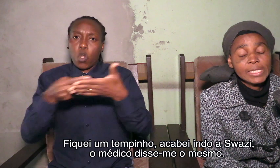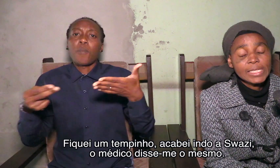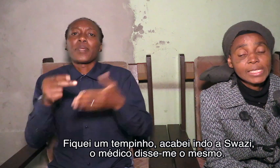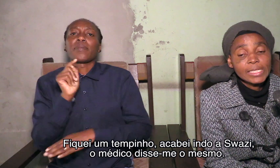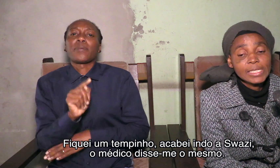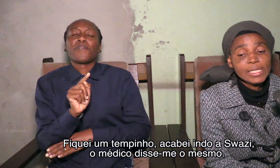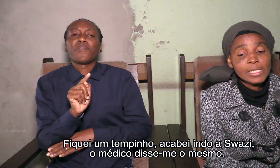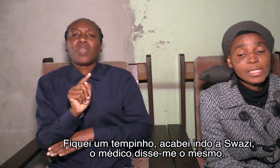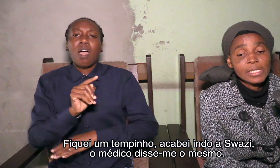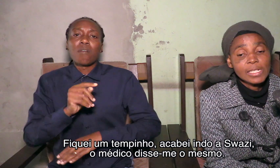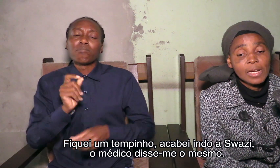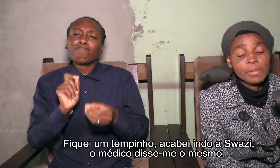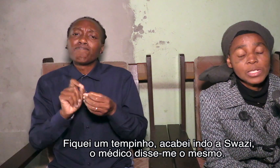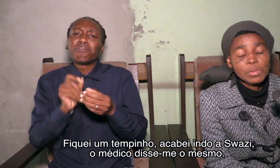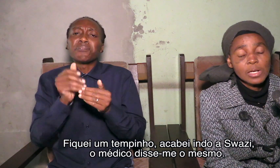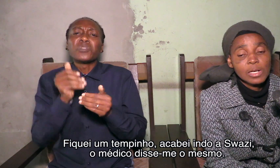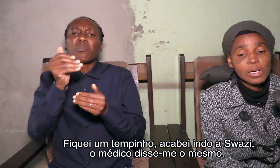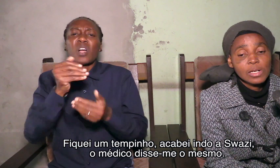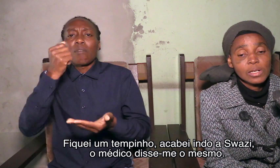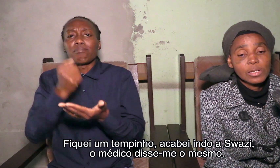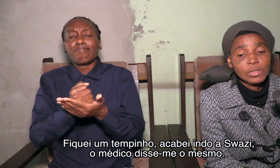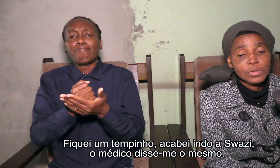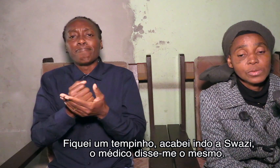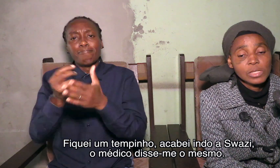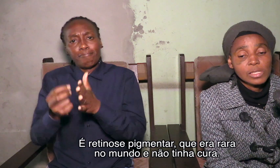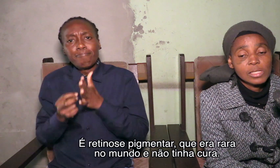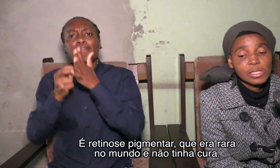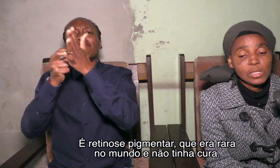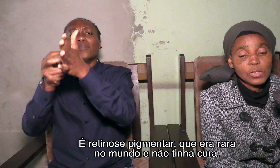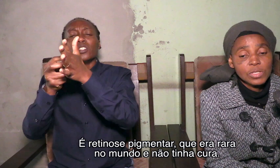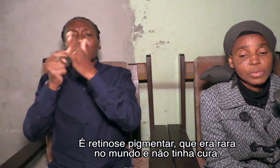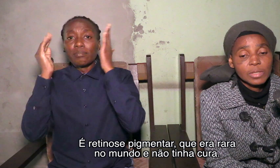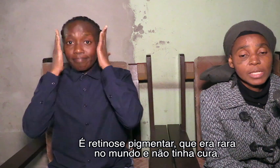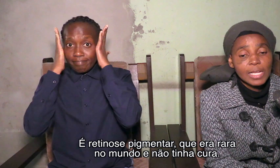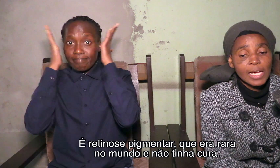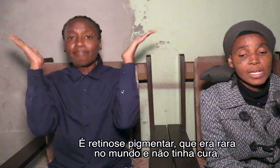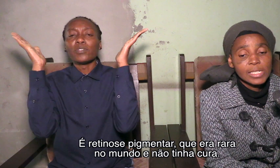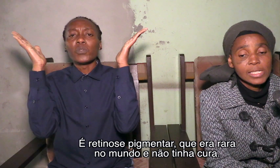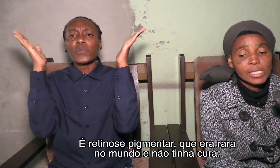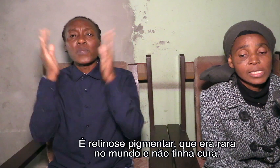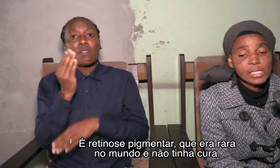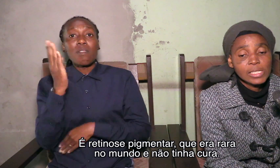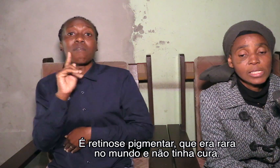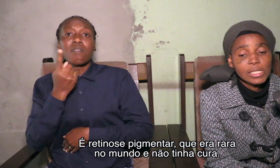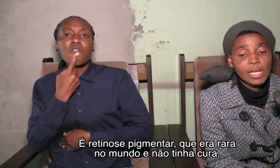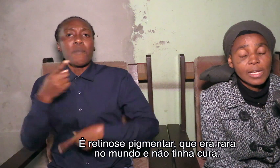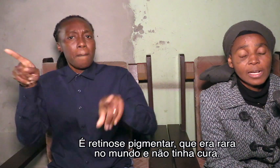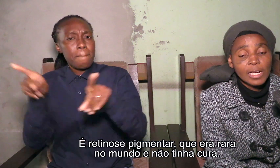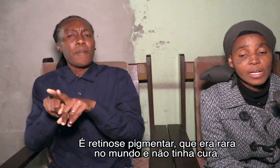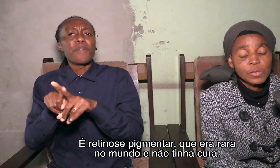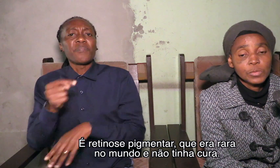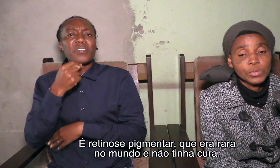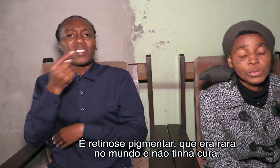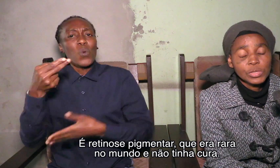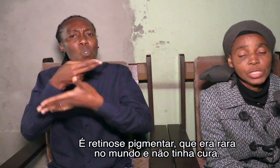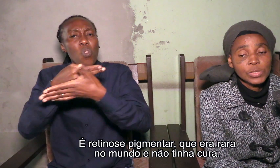me disse a mesma coisa. É retinose pigmentar e que era